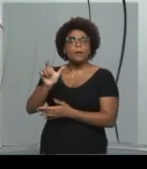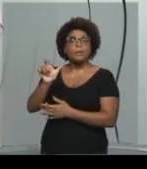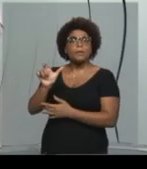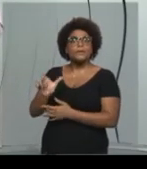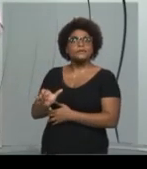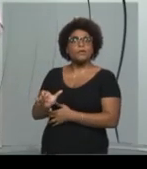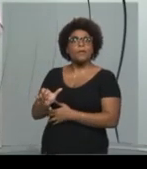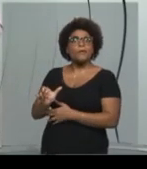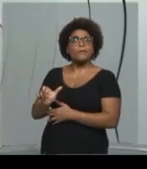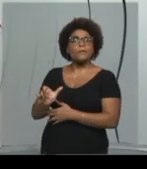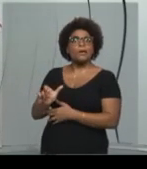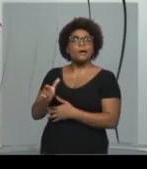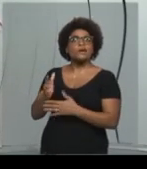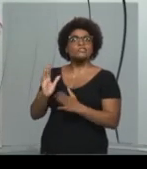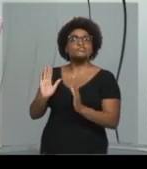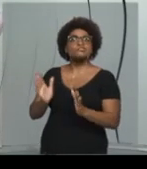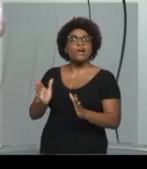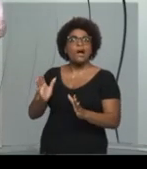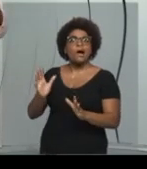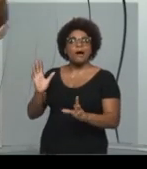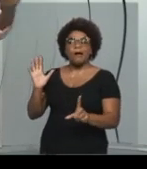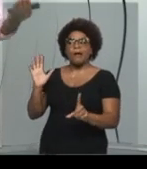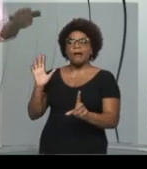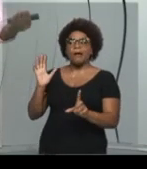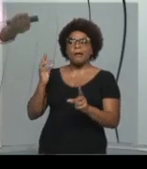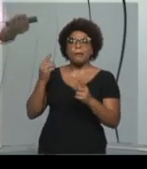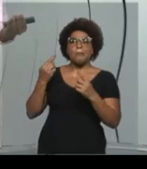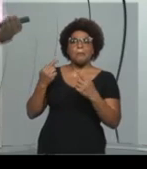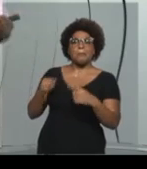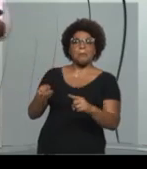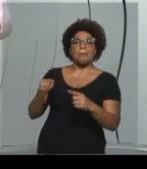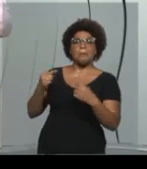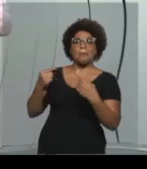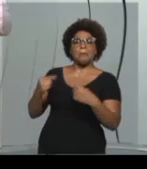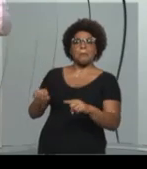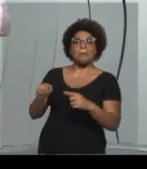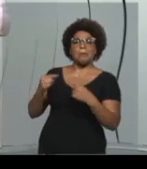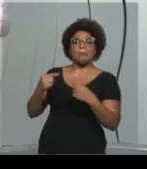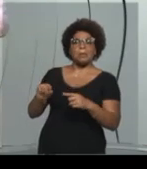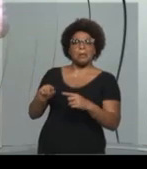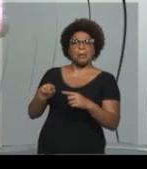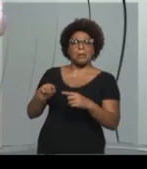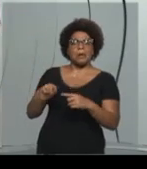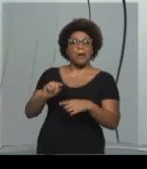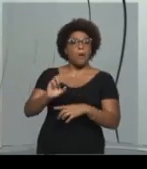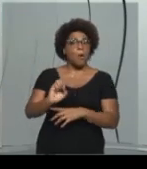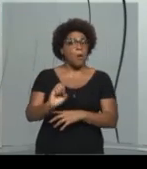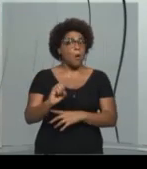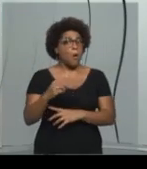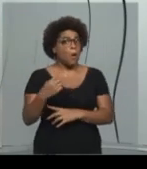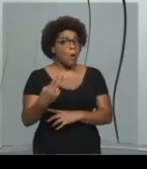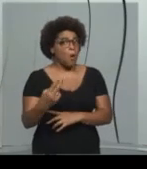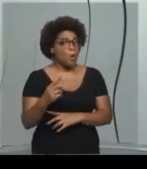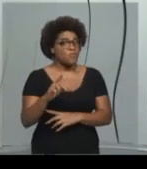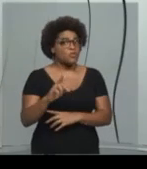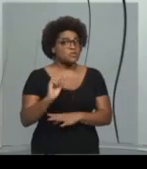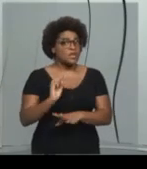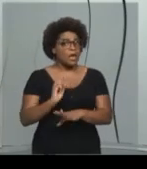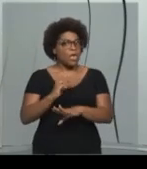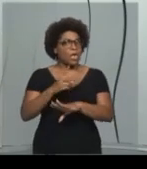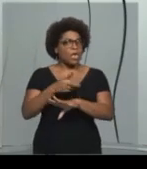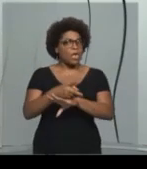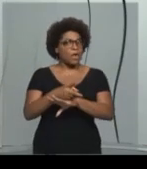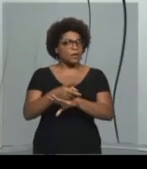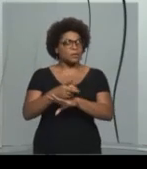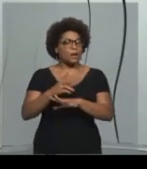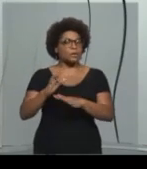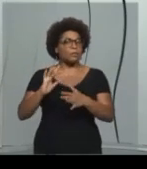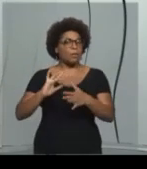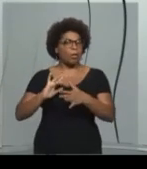outra emissora, né? Você entra numa rede social e numa página você tem